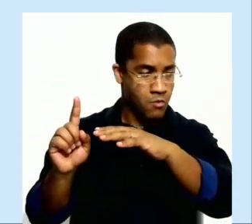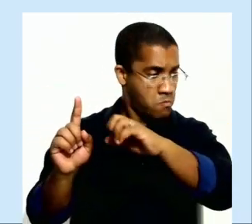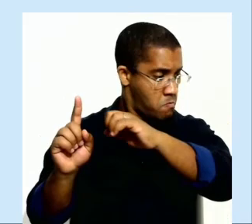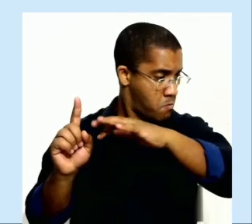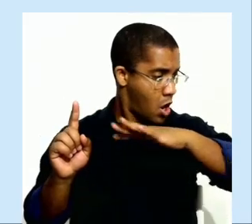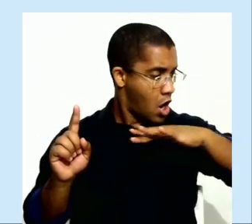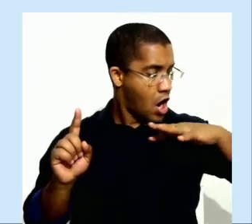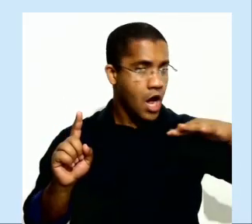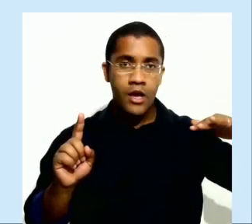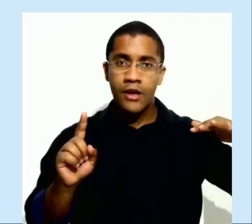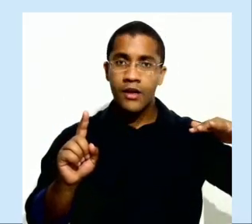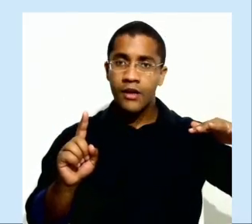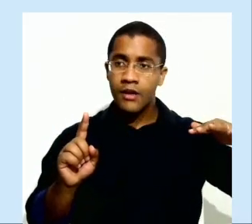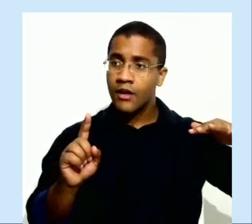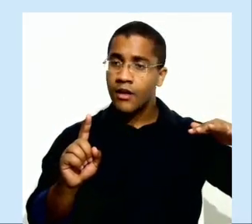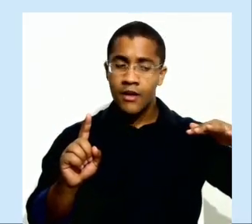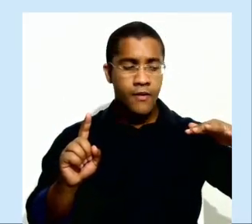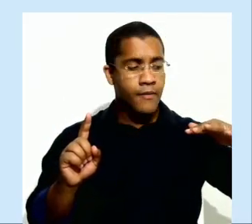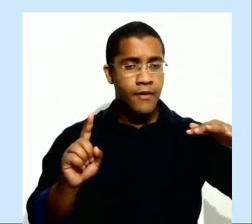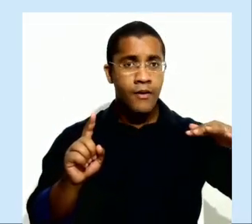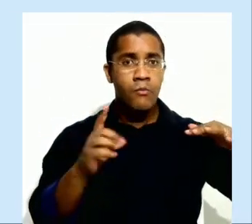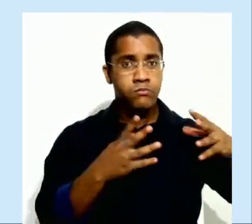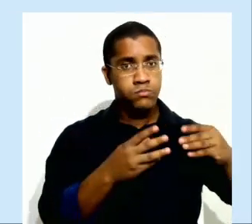grande, Deus